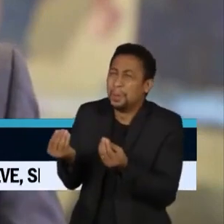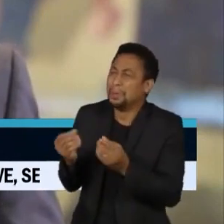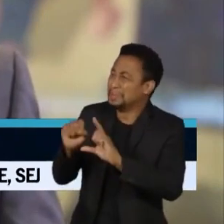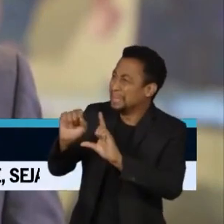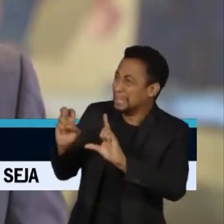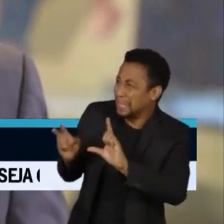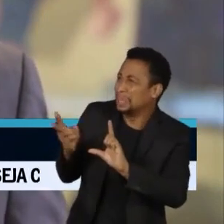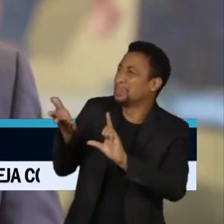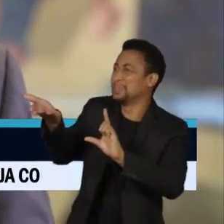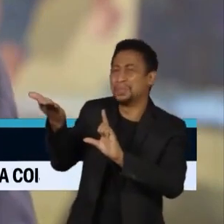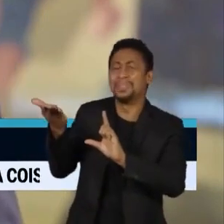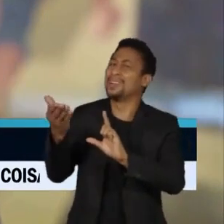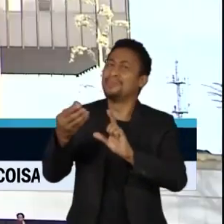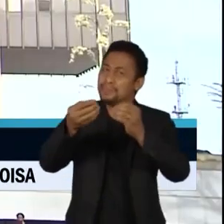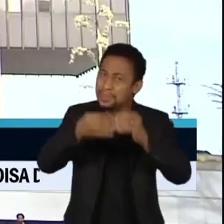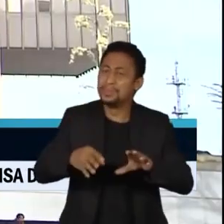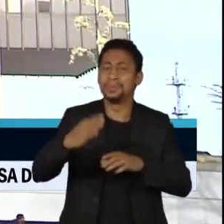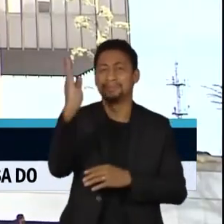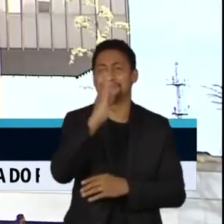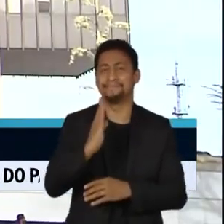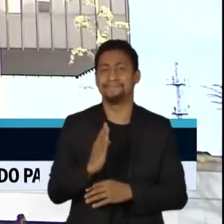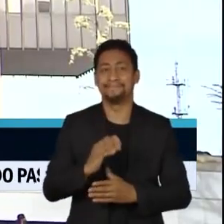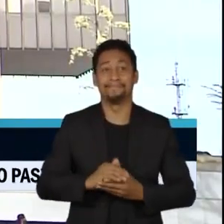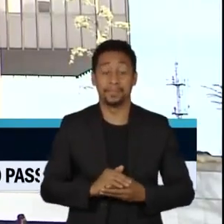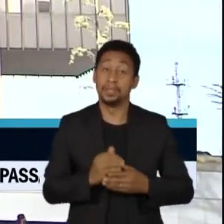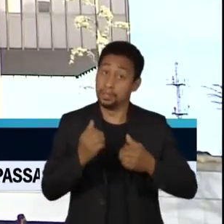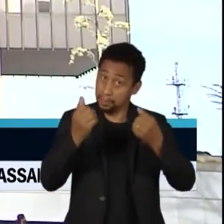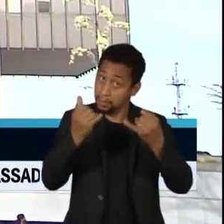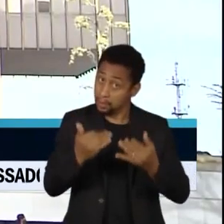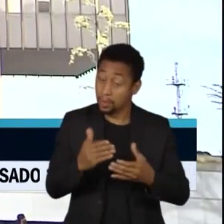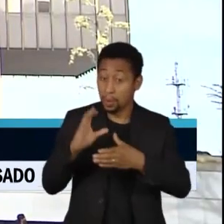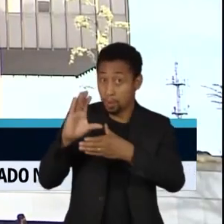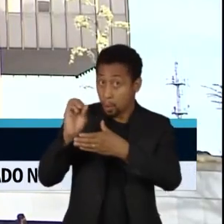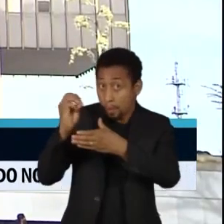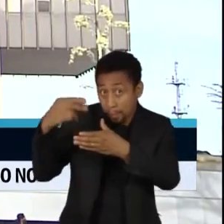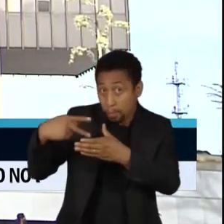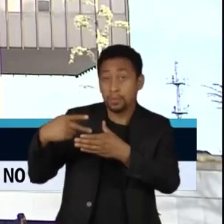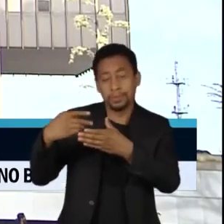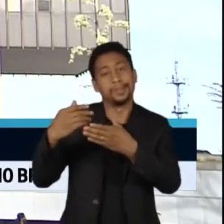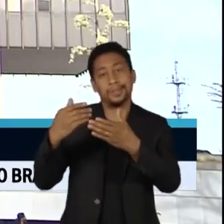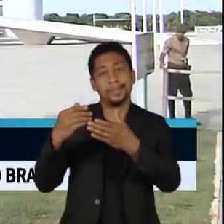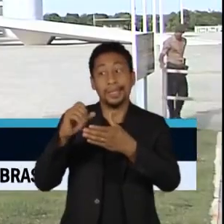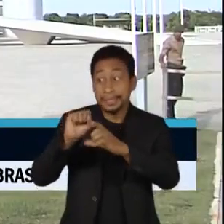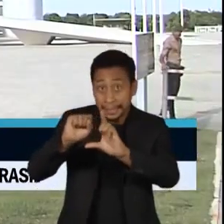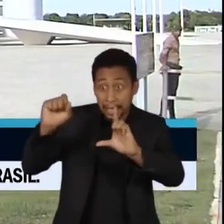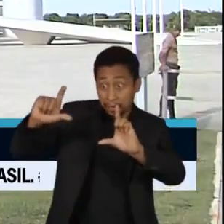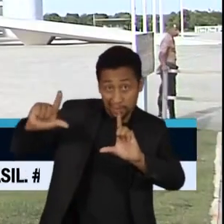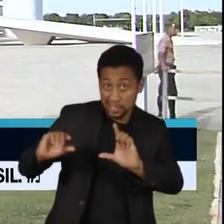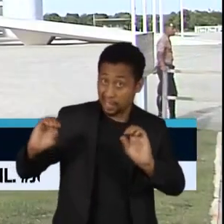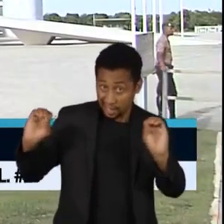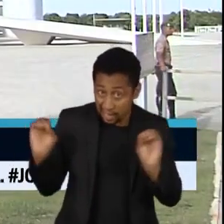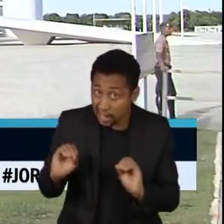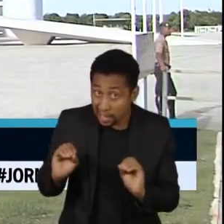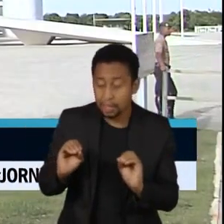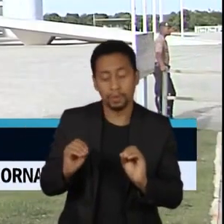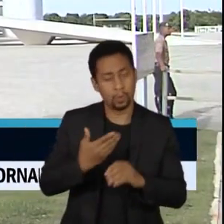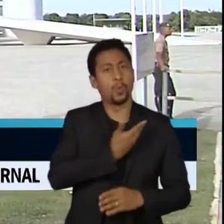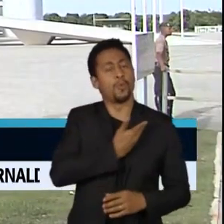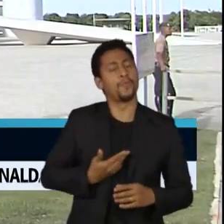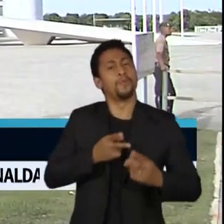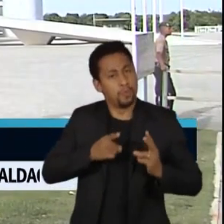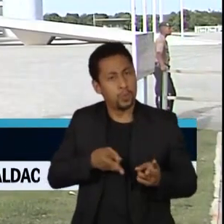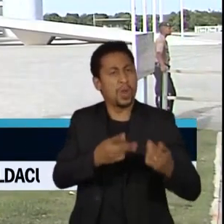ao manter os juros altos. Afirmou que se o Copom não baixasse a taxa hoje, o governo iria